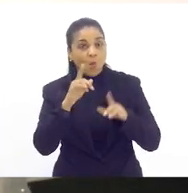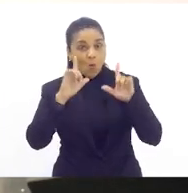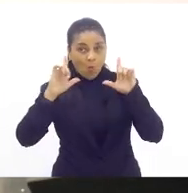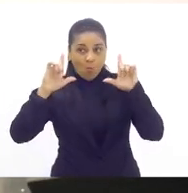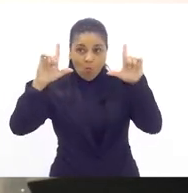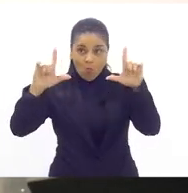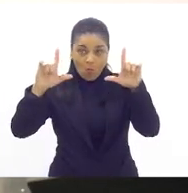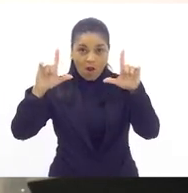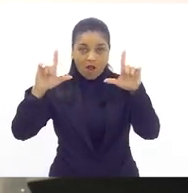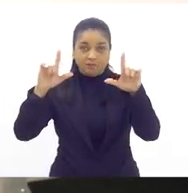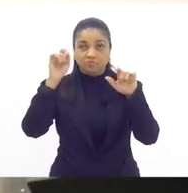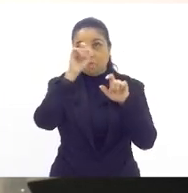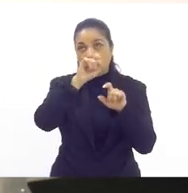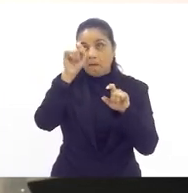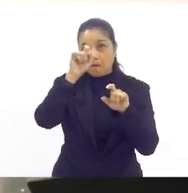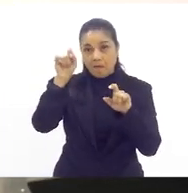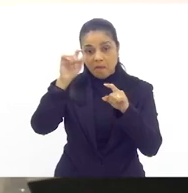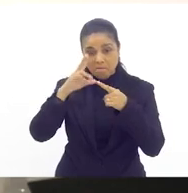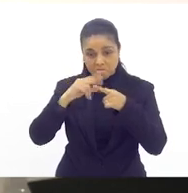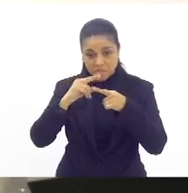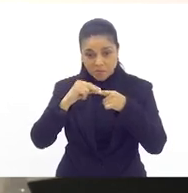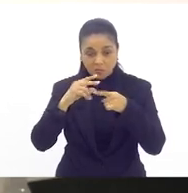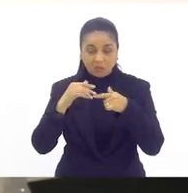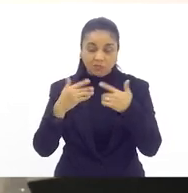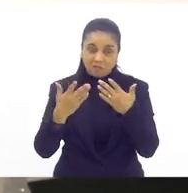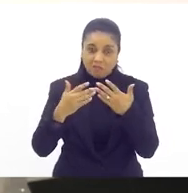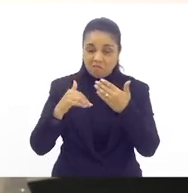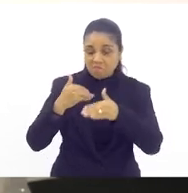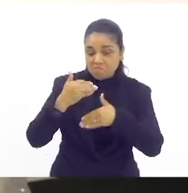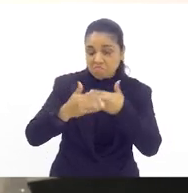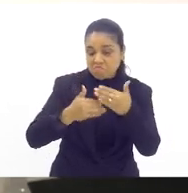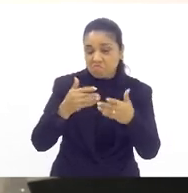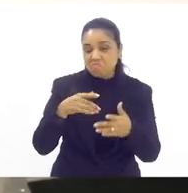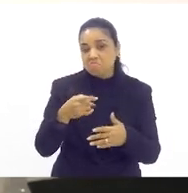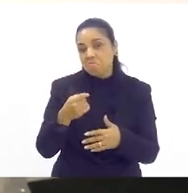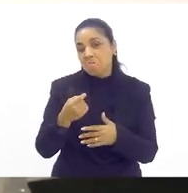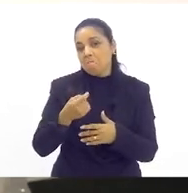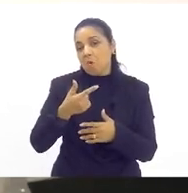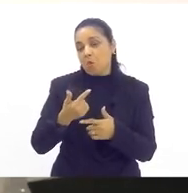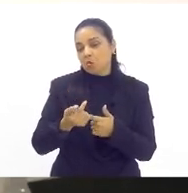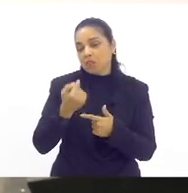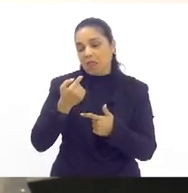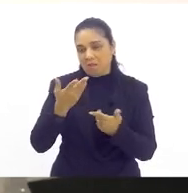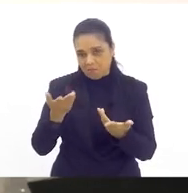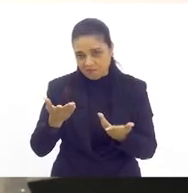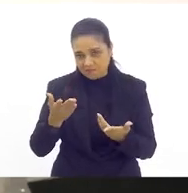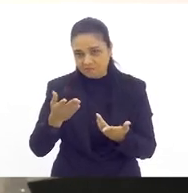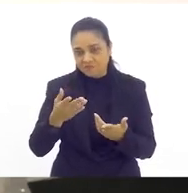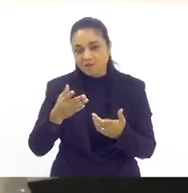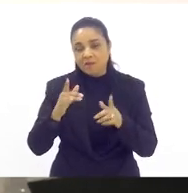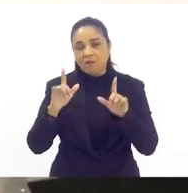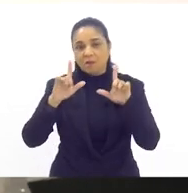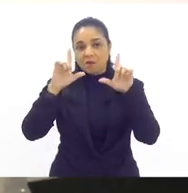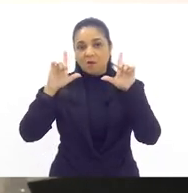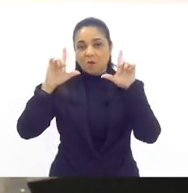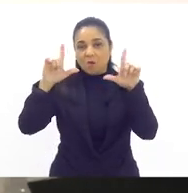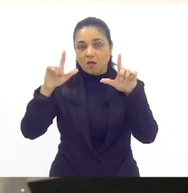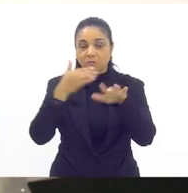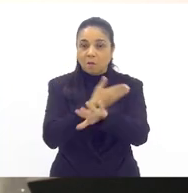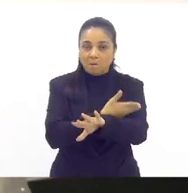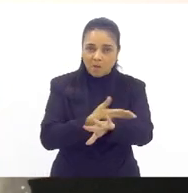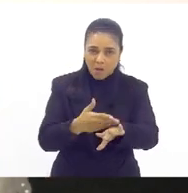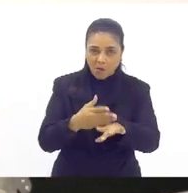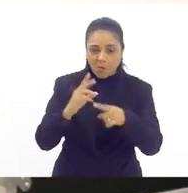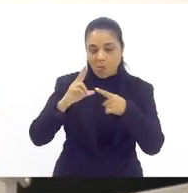mas também não faz tanto tempo assim então ainda estamos no quadro branco com piloto concluindo